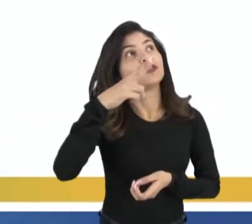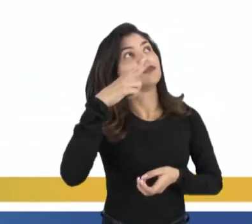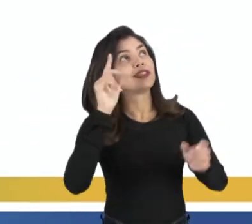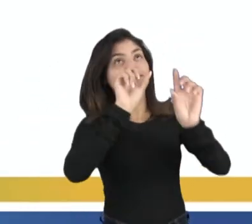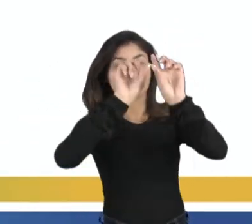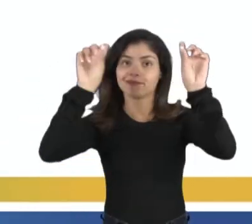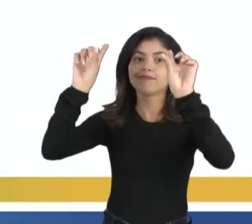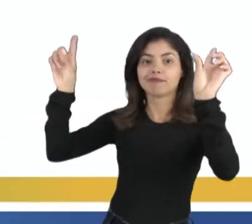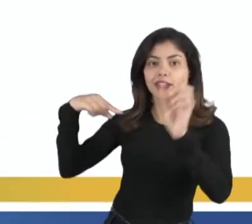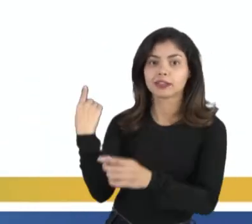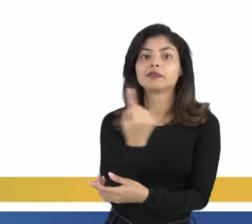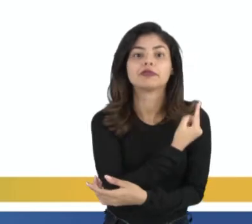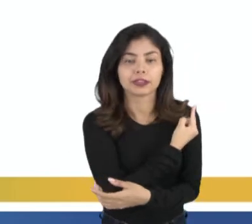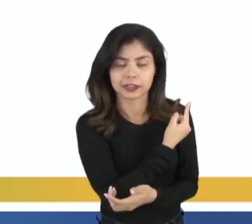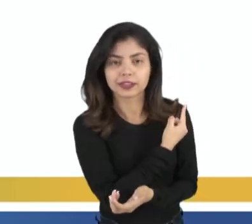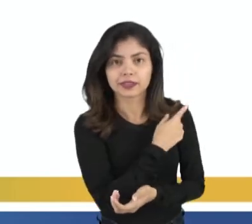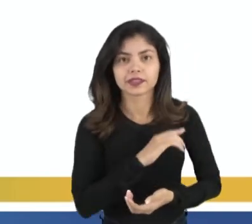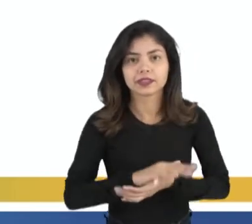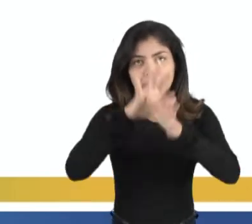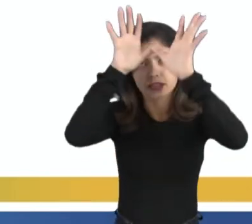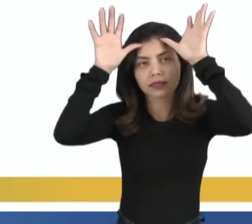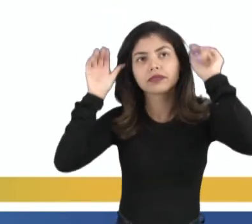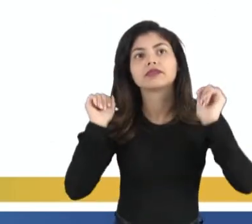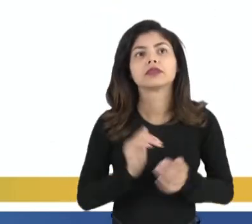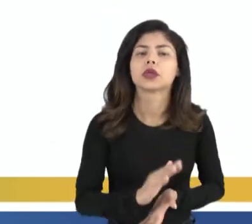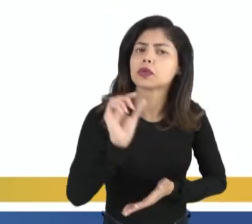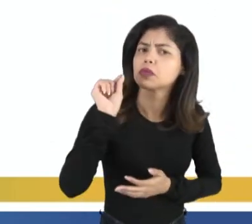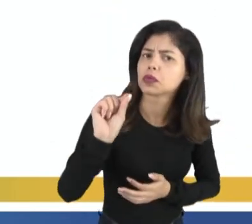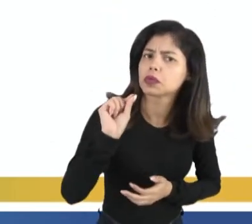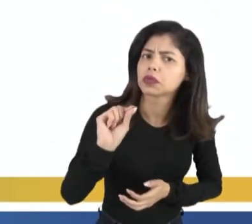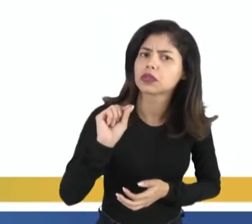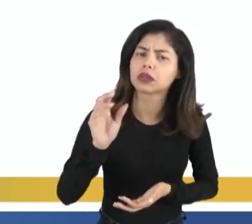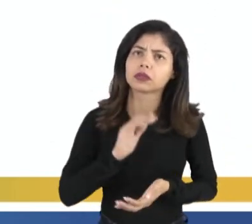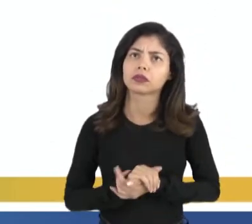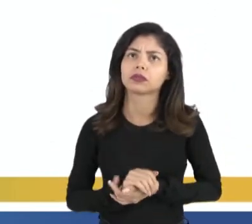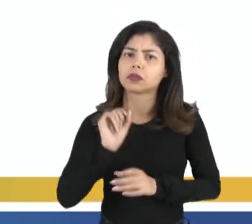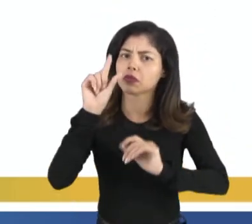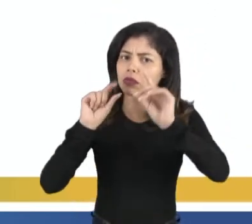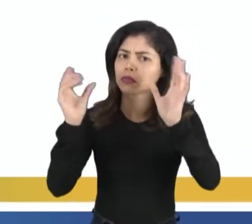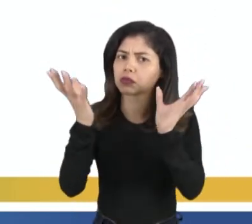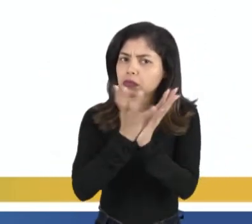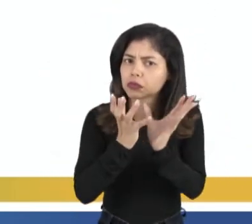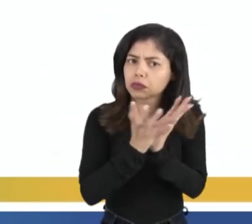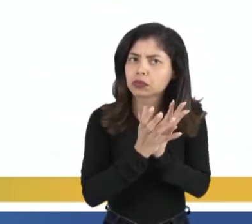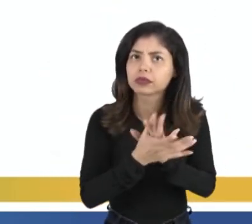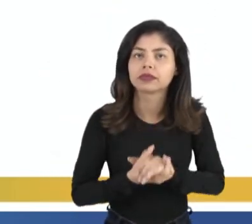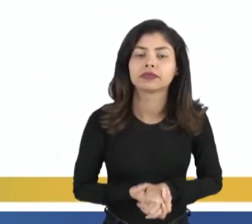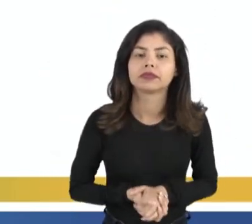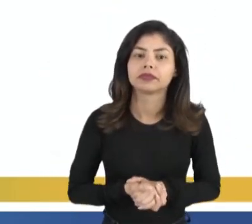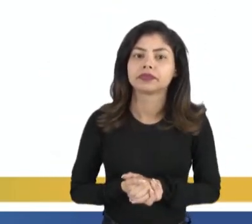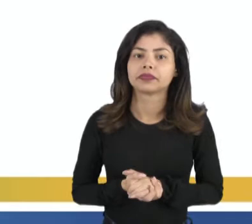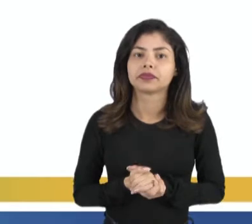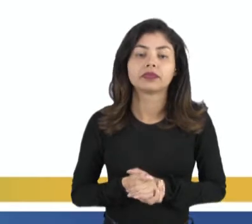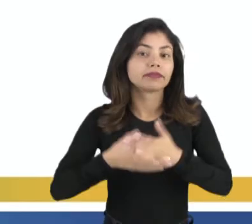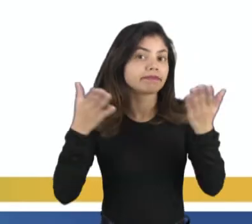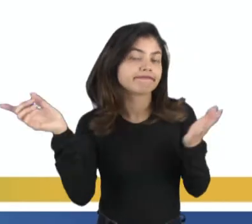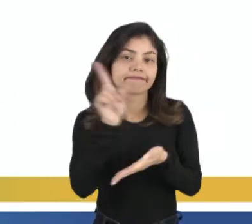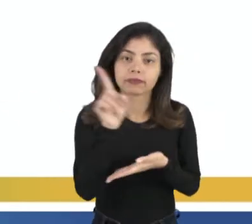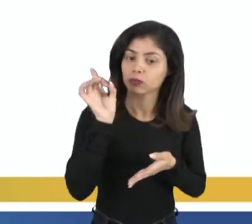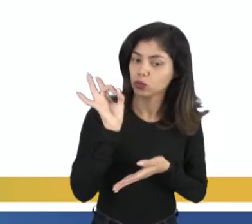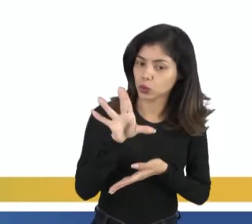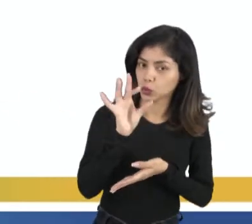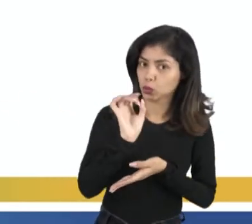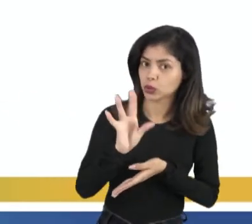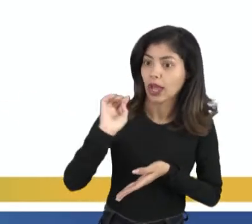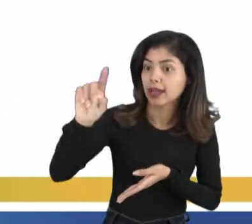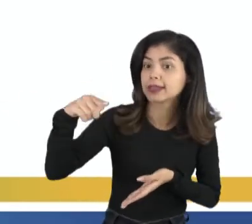para gente aqui na nossa região O que é uma constelação Vamos definir agora com instalação pessoal